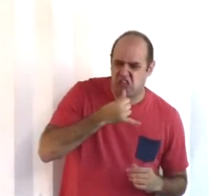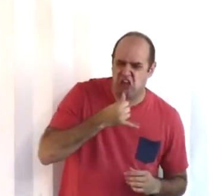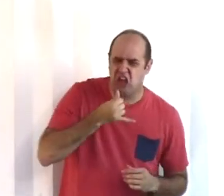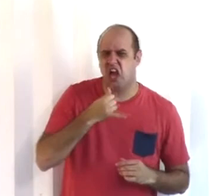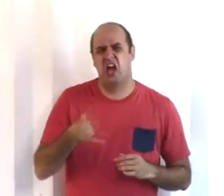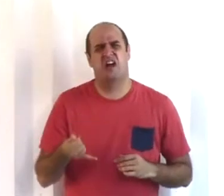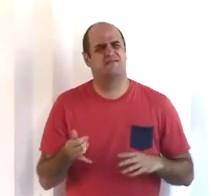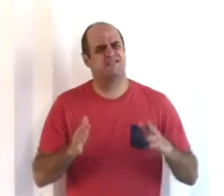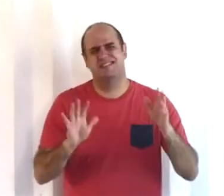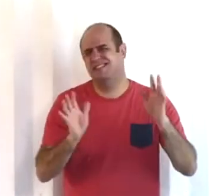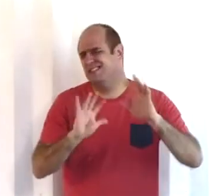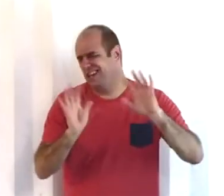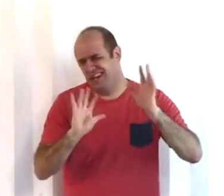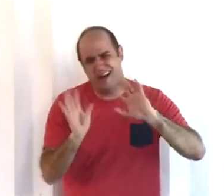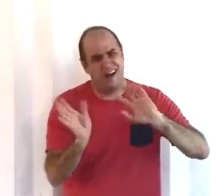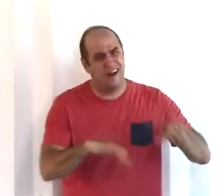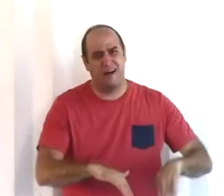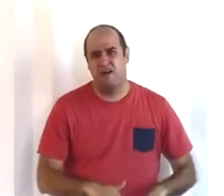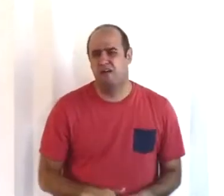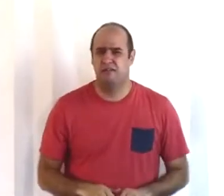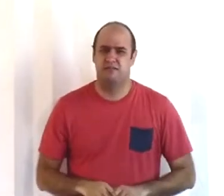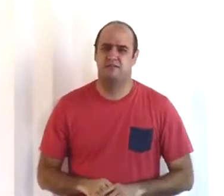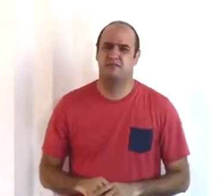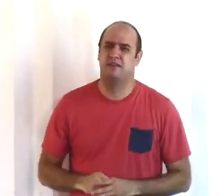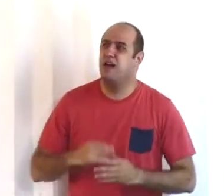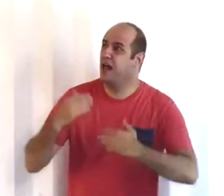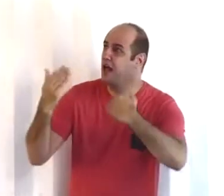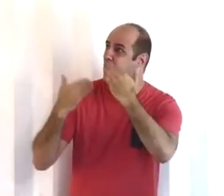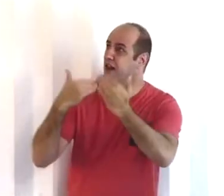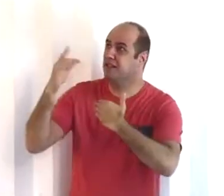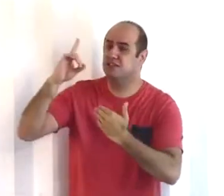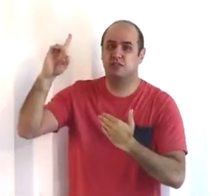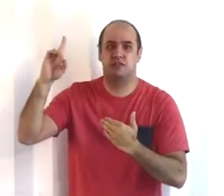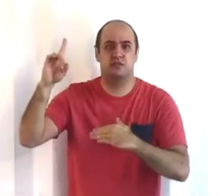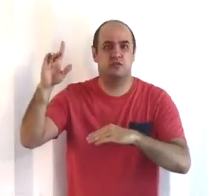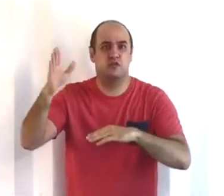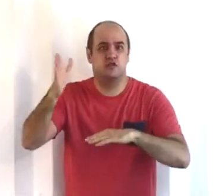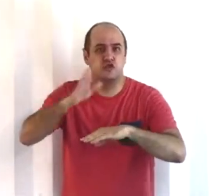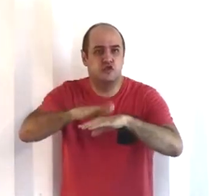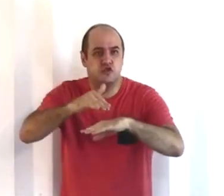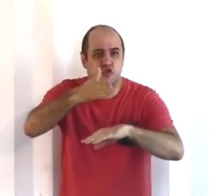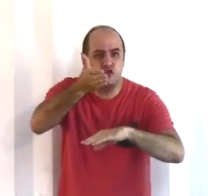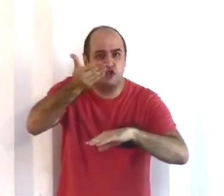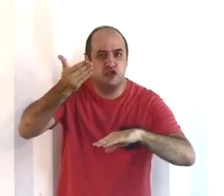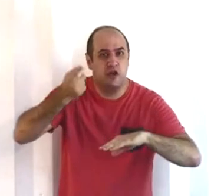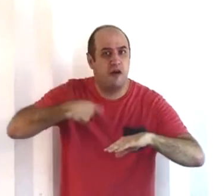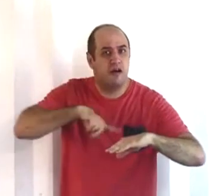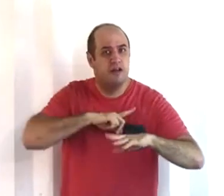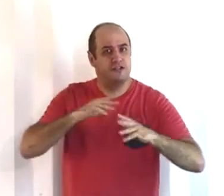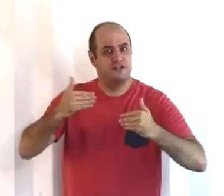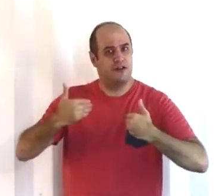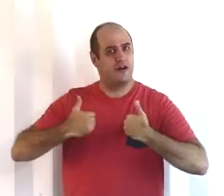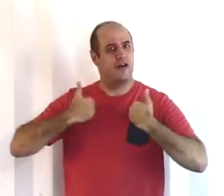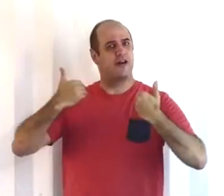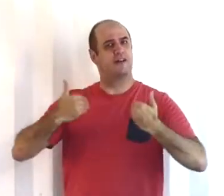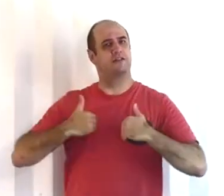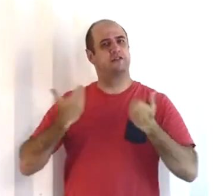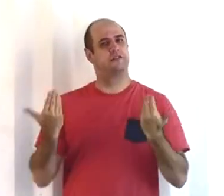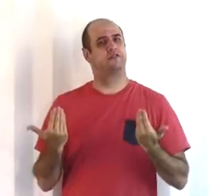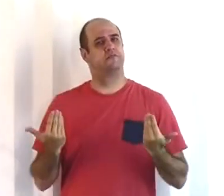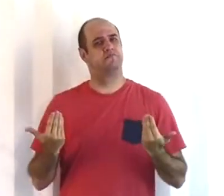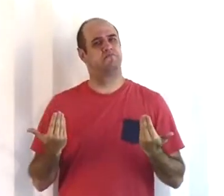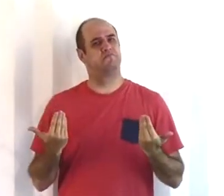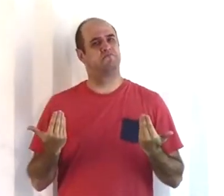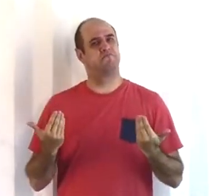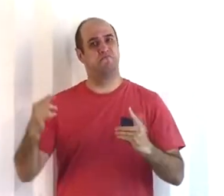nossa relação com o Senhor. Nós somos chamados a viver com a bem-aventurança como um privilégio. Então,